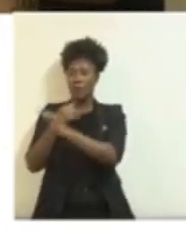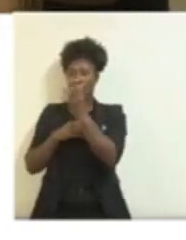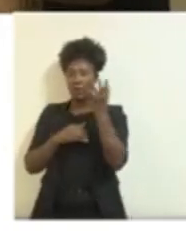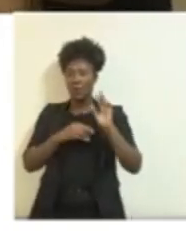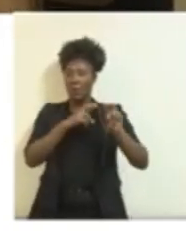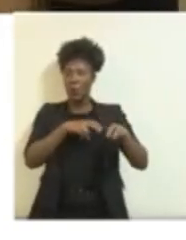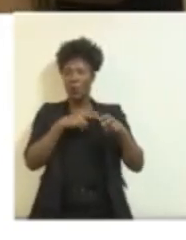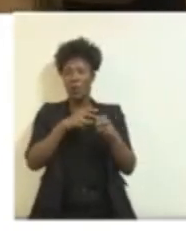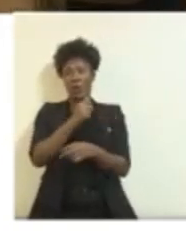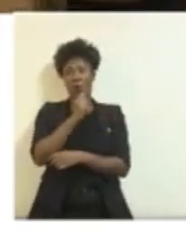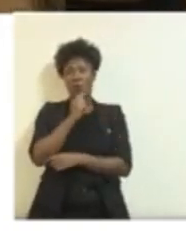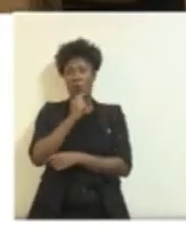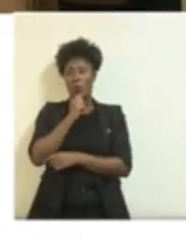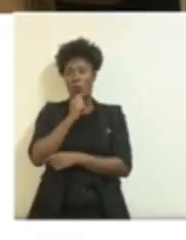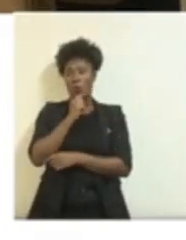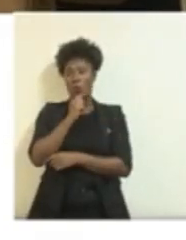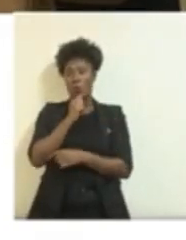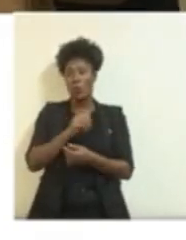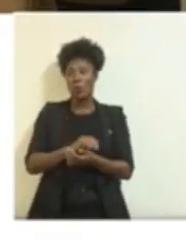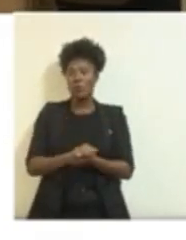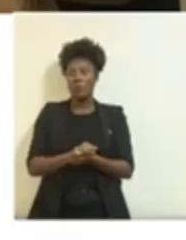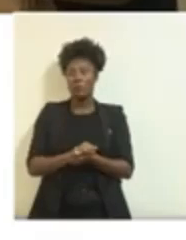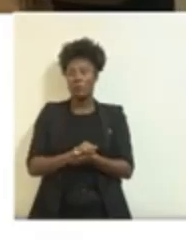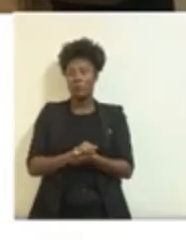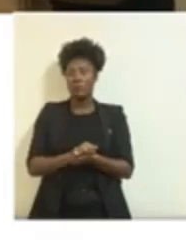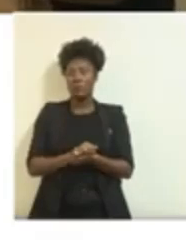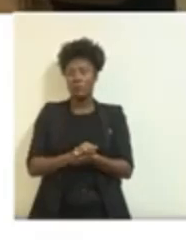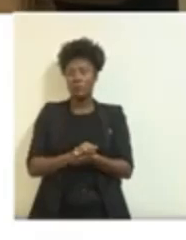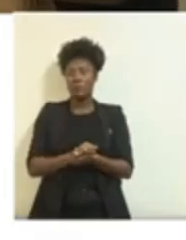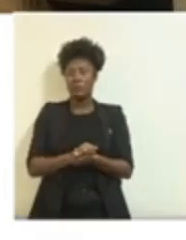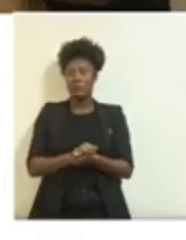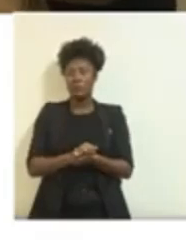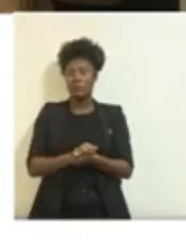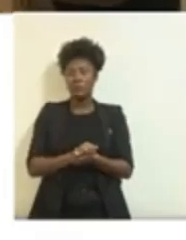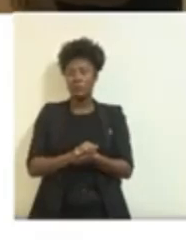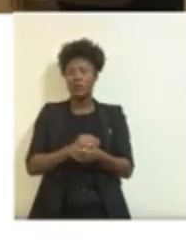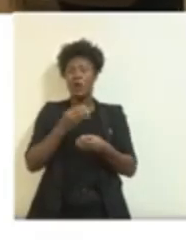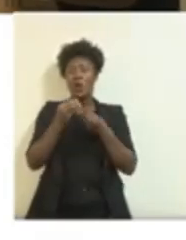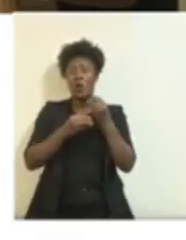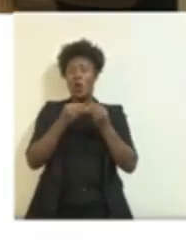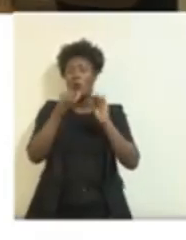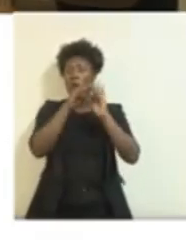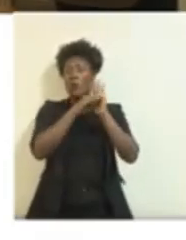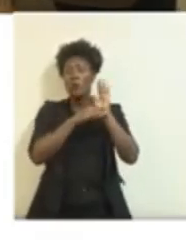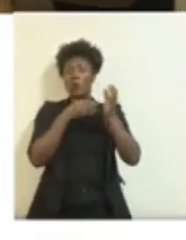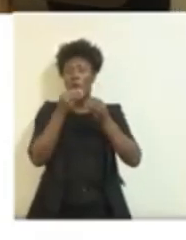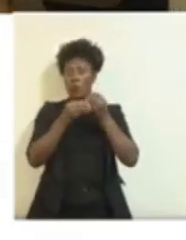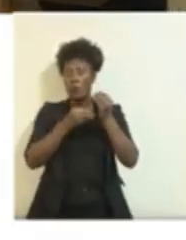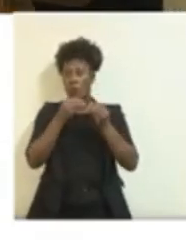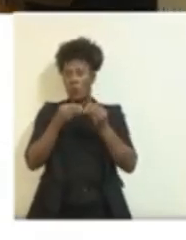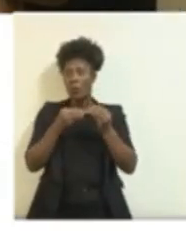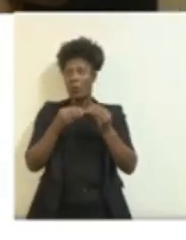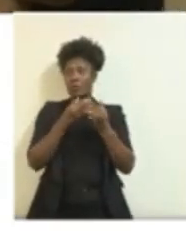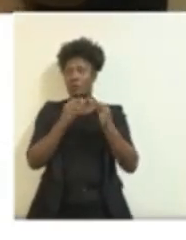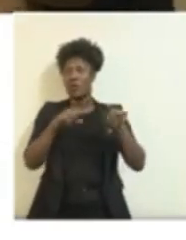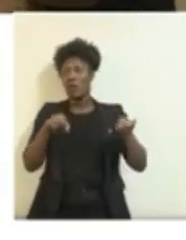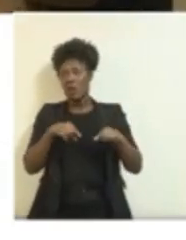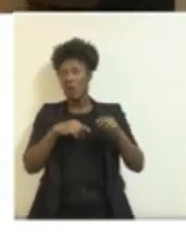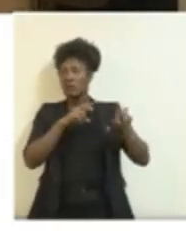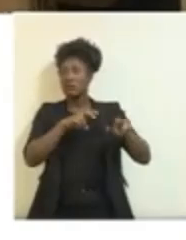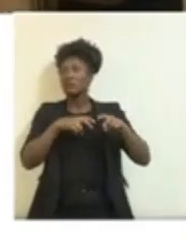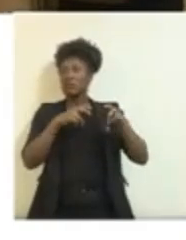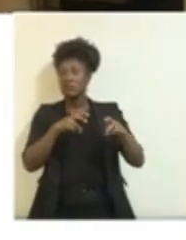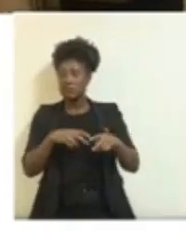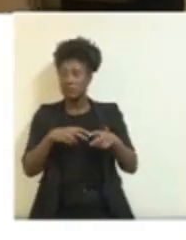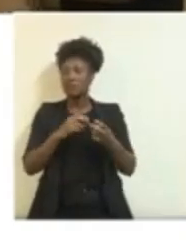Para validar ou exigir regularização dos remanescentes de vegetação nativa campestre e florestal, das APPs e reservas legais e das áreas rurais